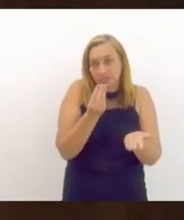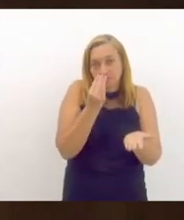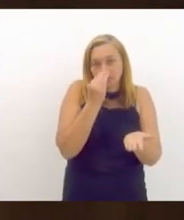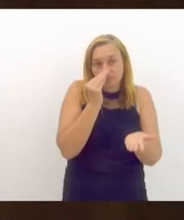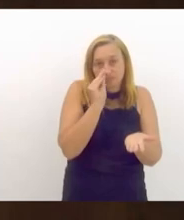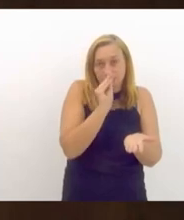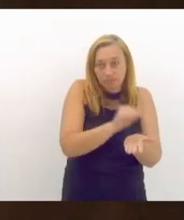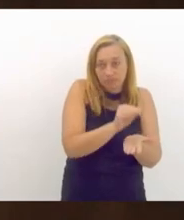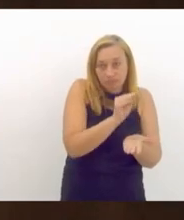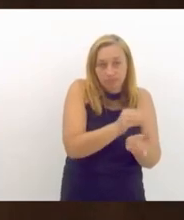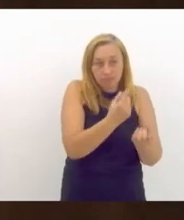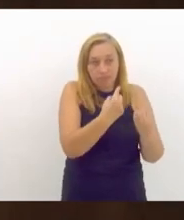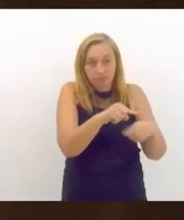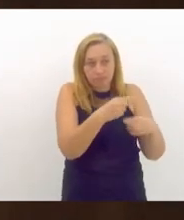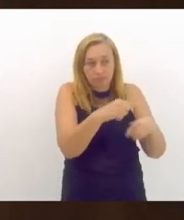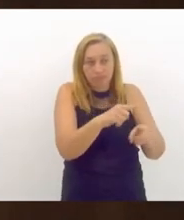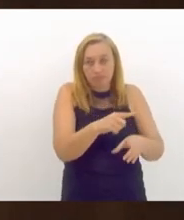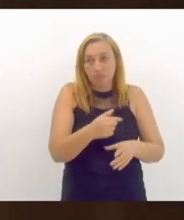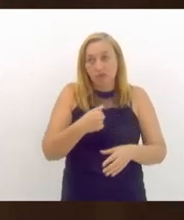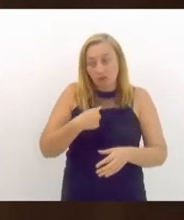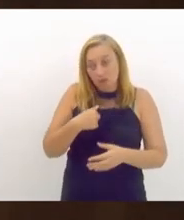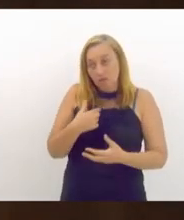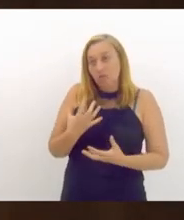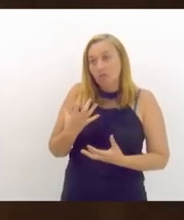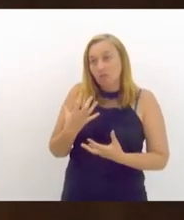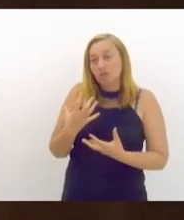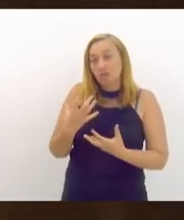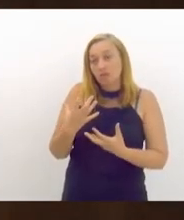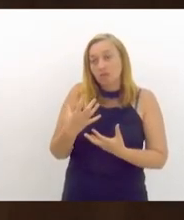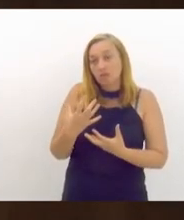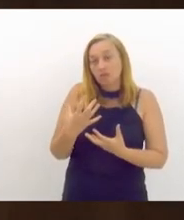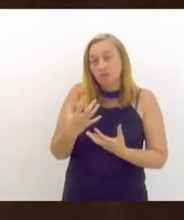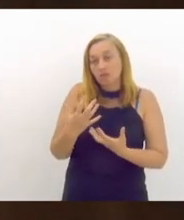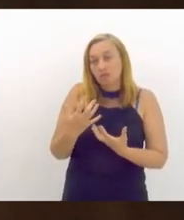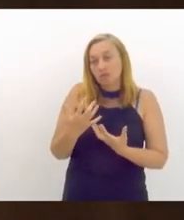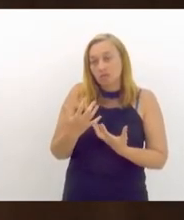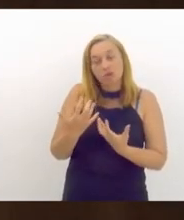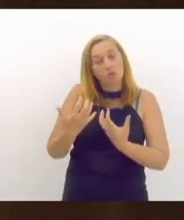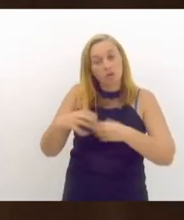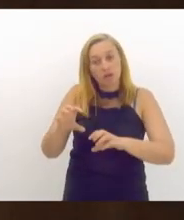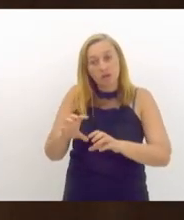e discriminado, eu sou a favor de que também as